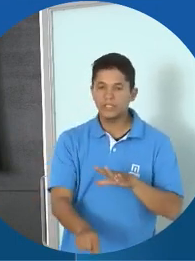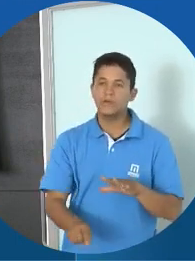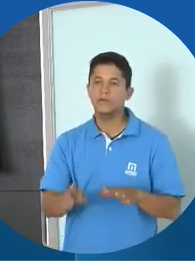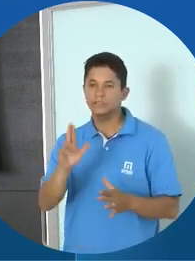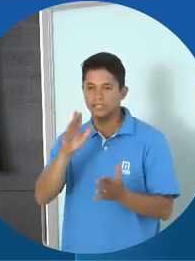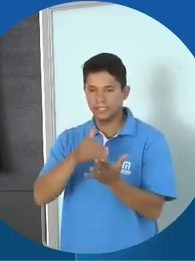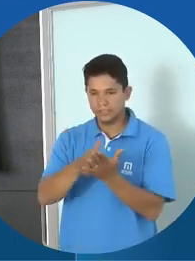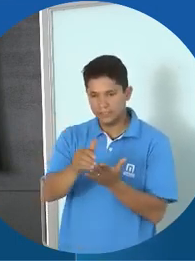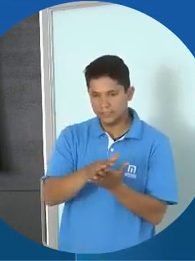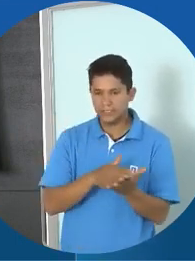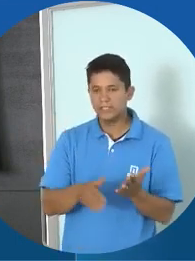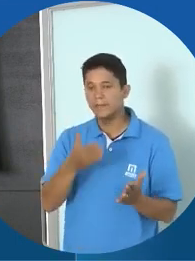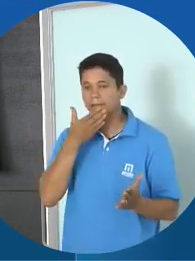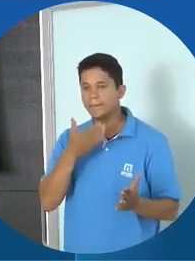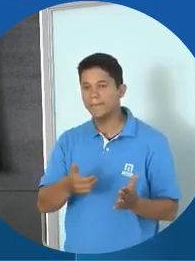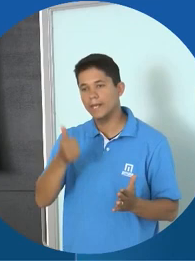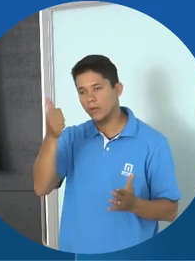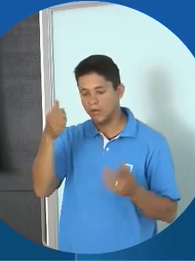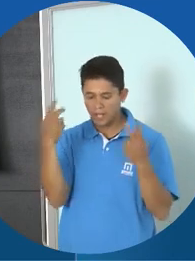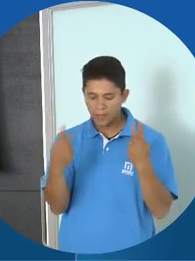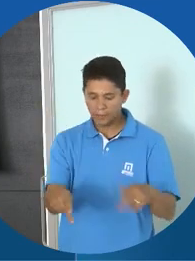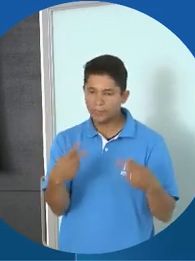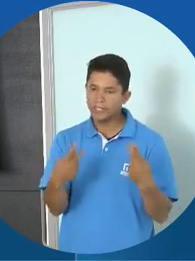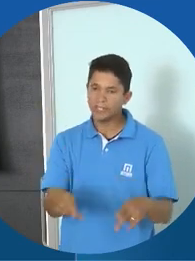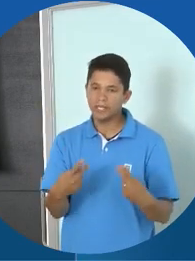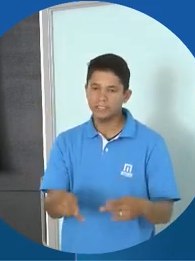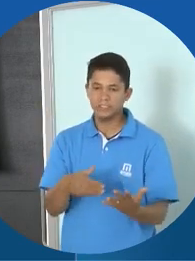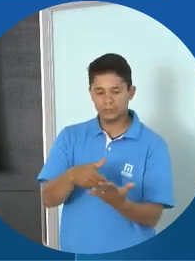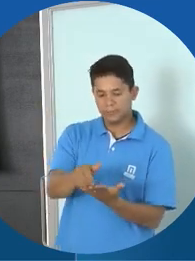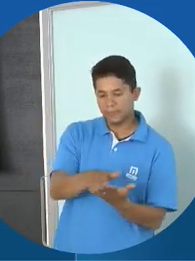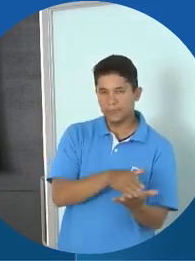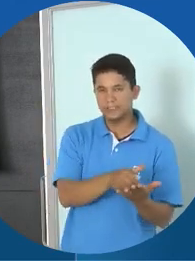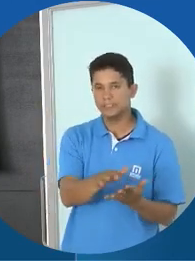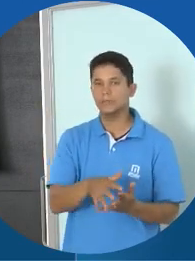para realmente melhorar as propriedades de permeabilização.